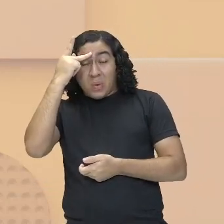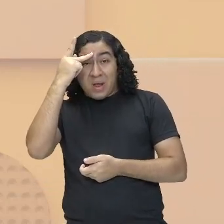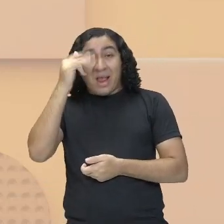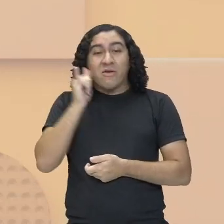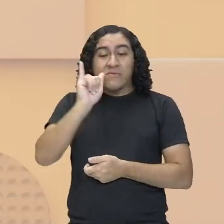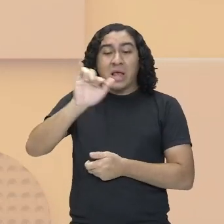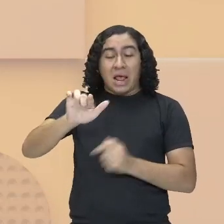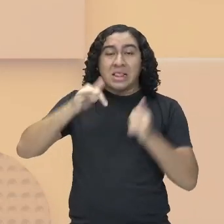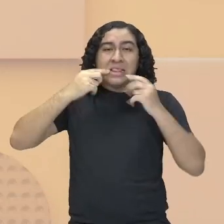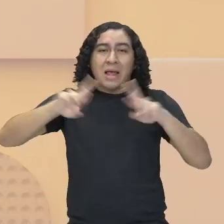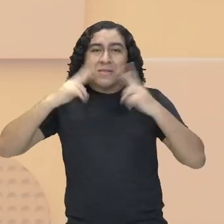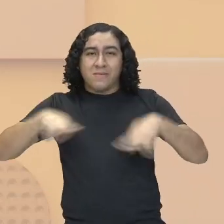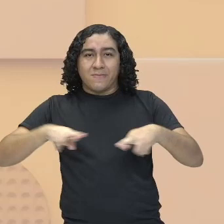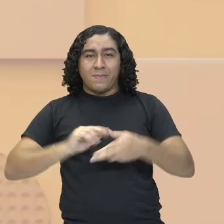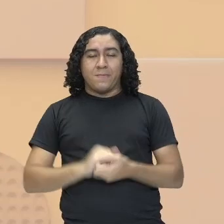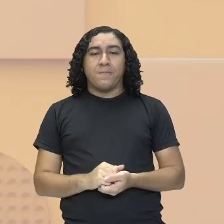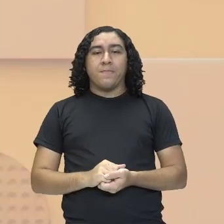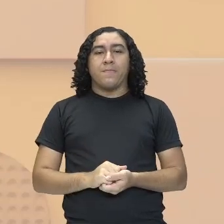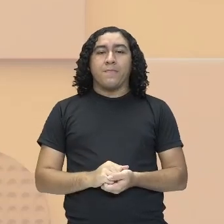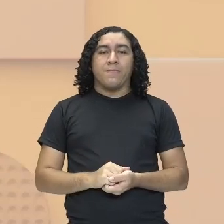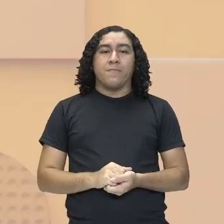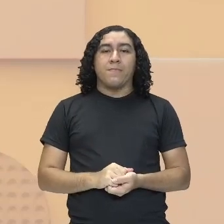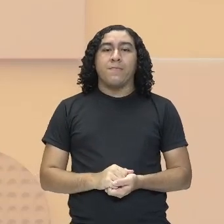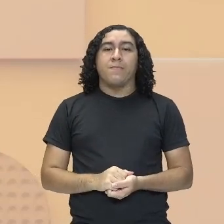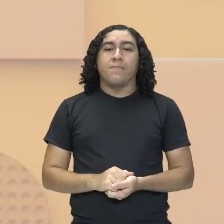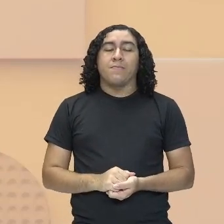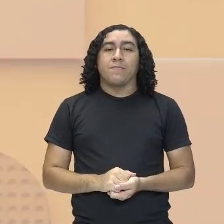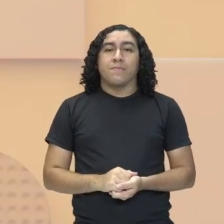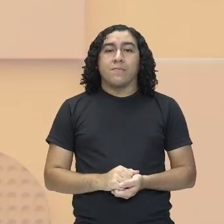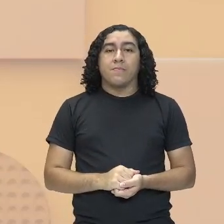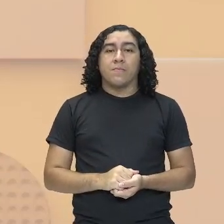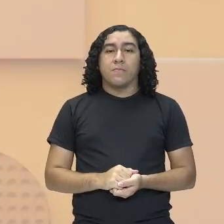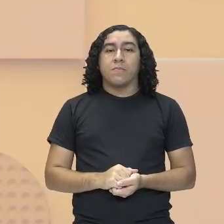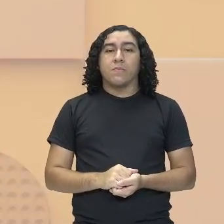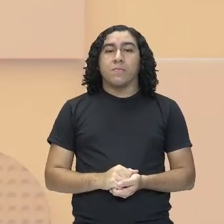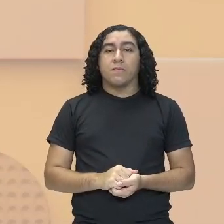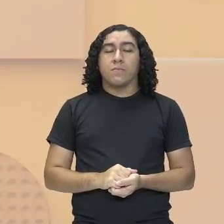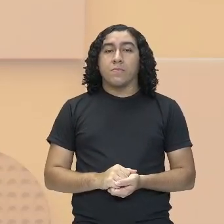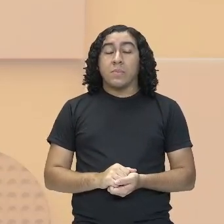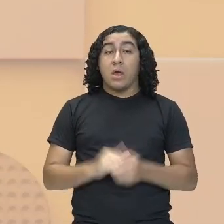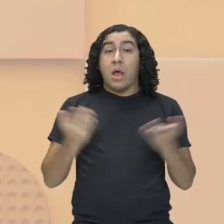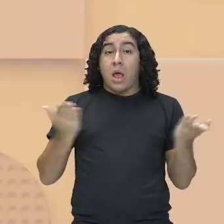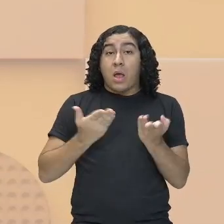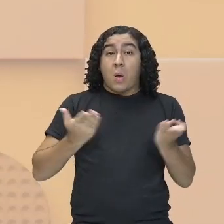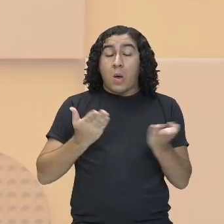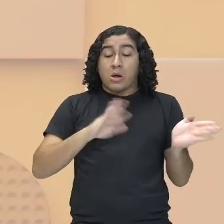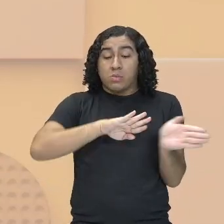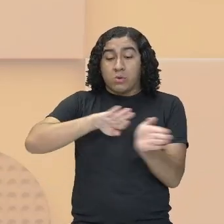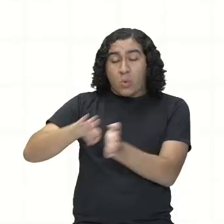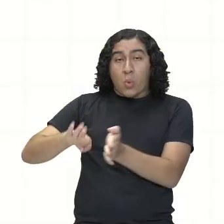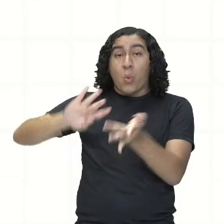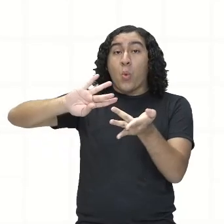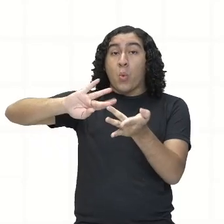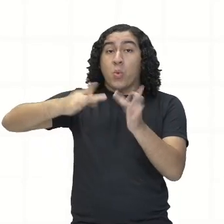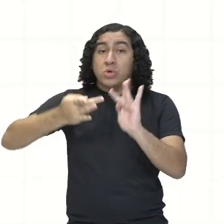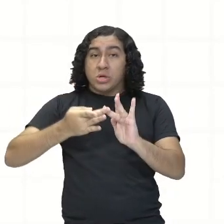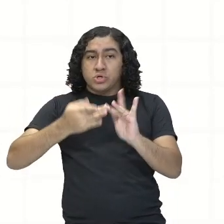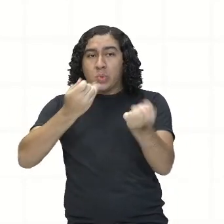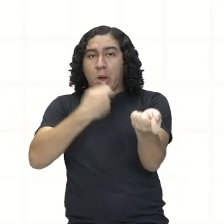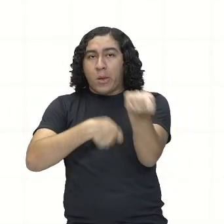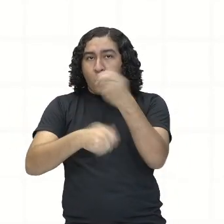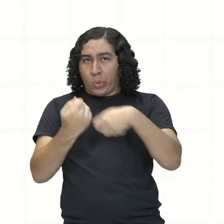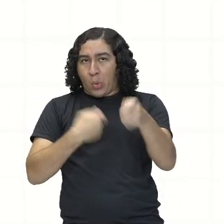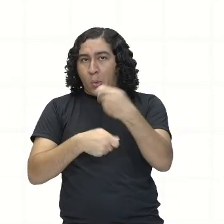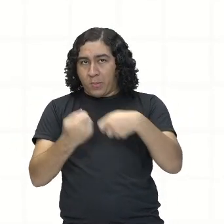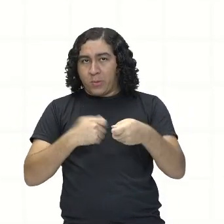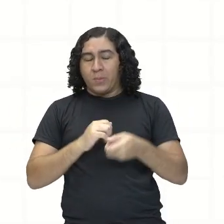suas decisões. Vamos observar agora as questões econômicas para as causas da reforma